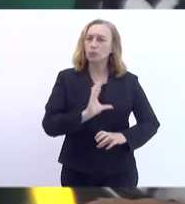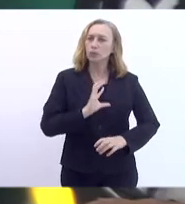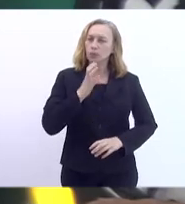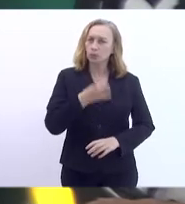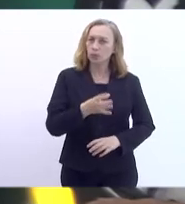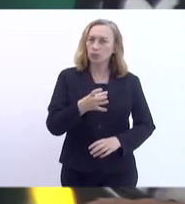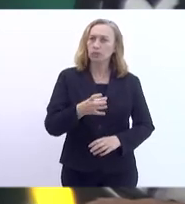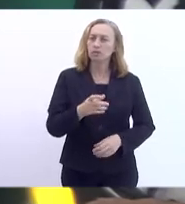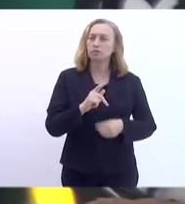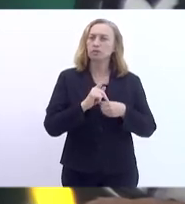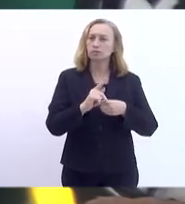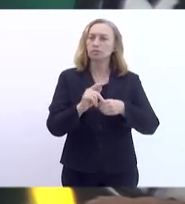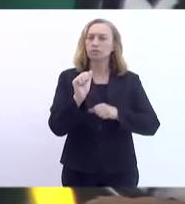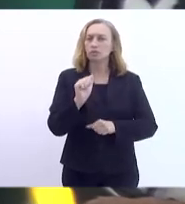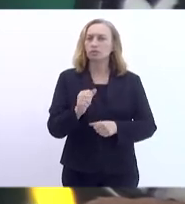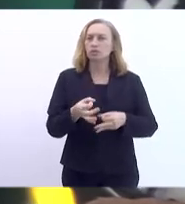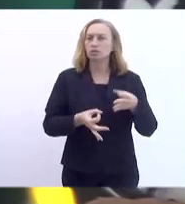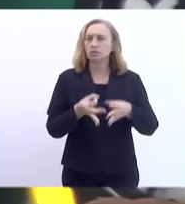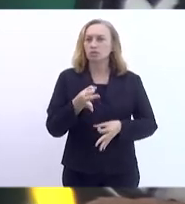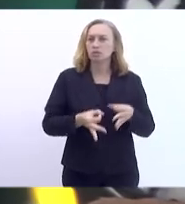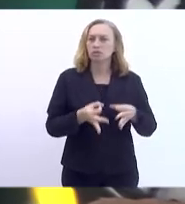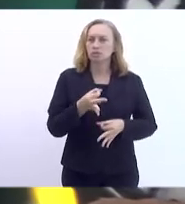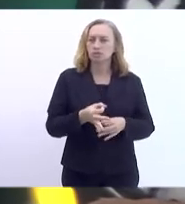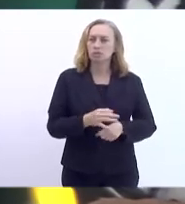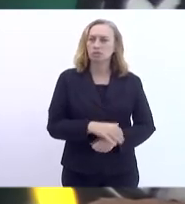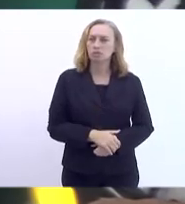coragem do promotor de justiça de